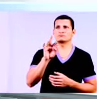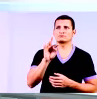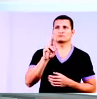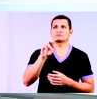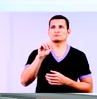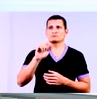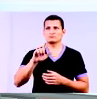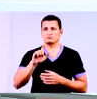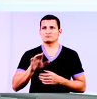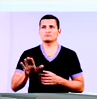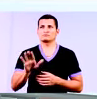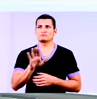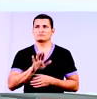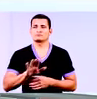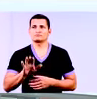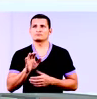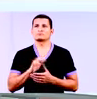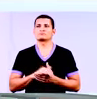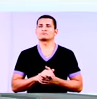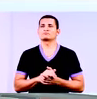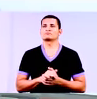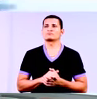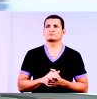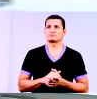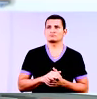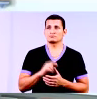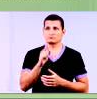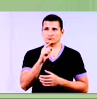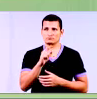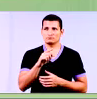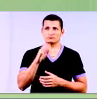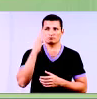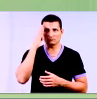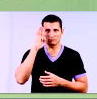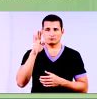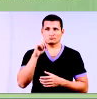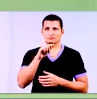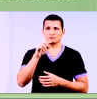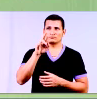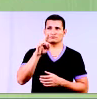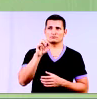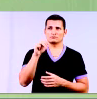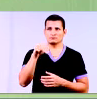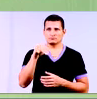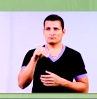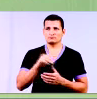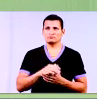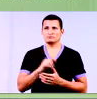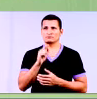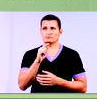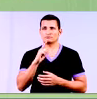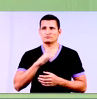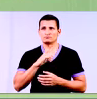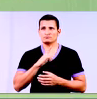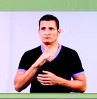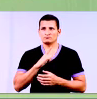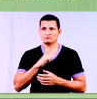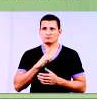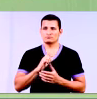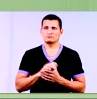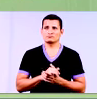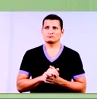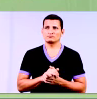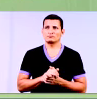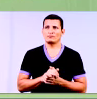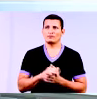porque quando a memória não é suficiente. Essa memória principal aqui, ela tem... Vamos estar mais